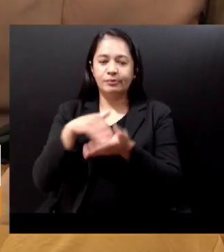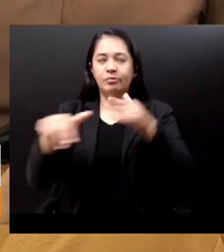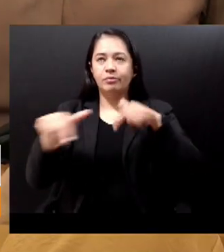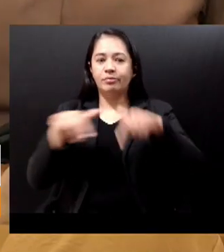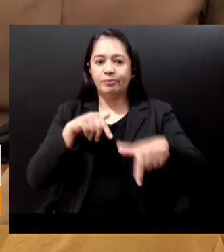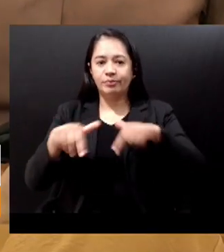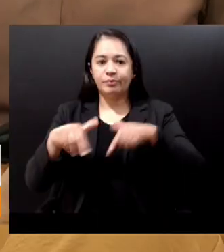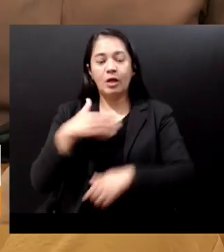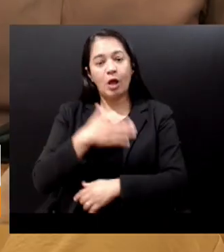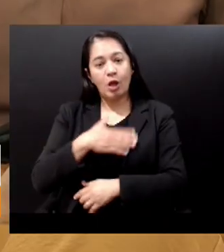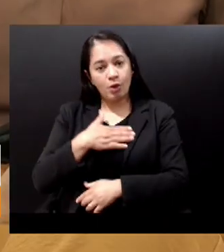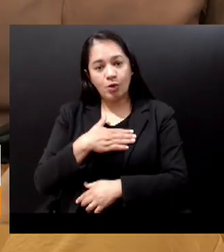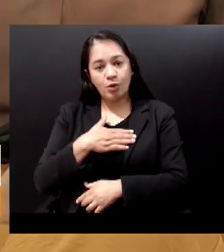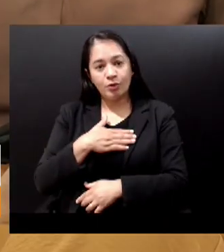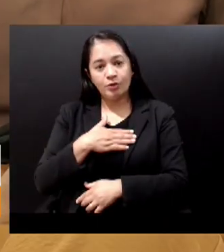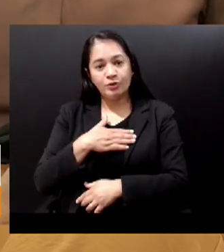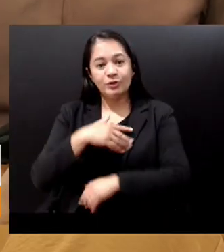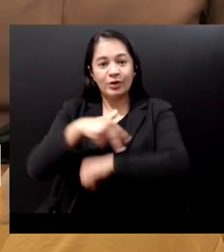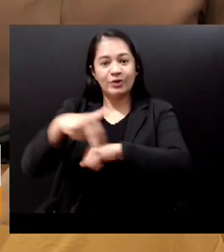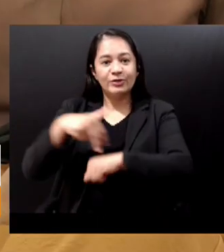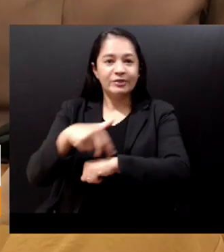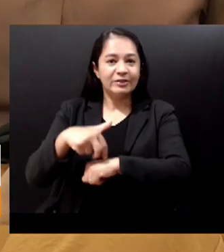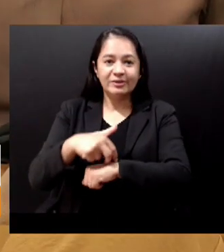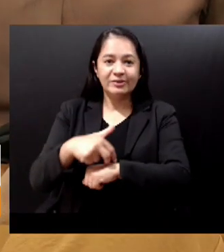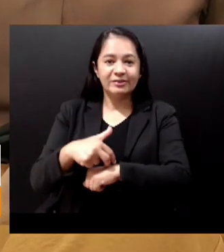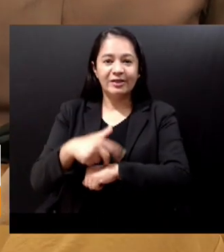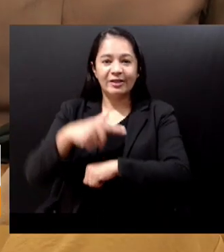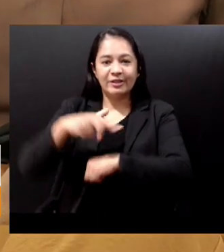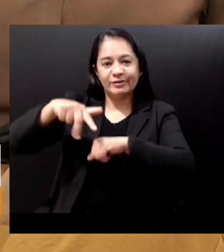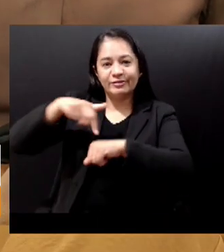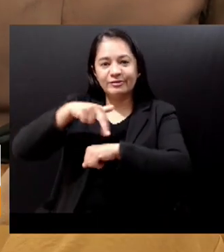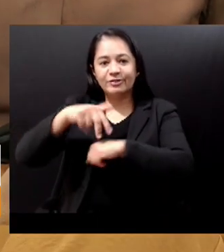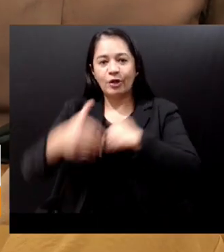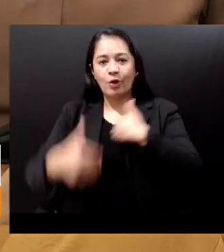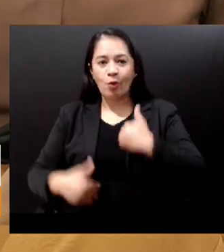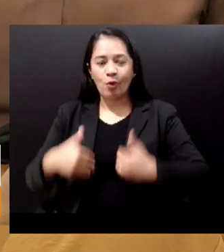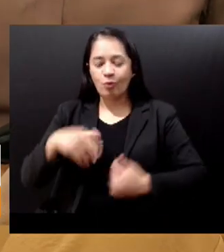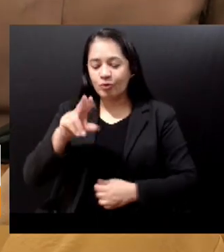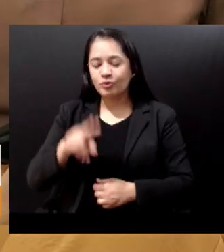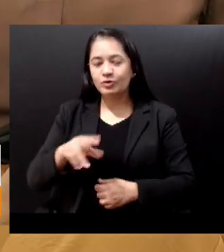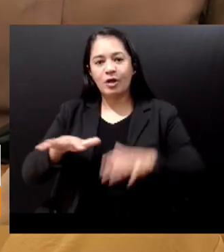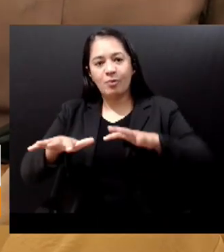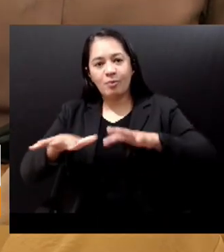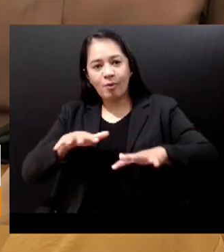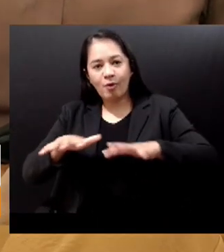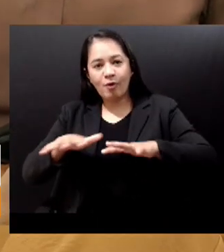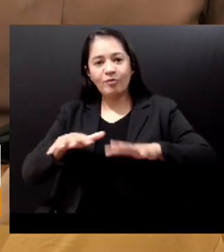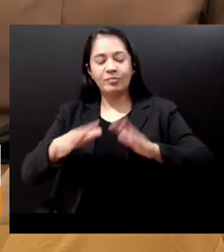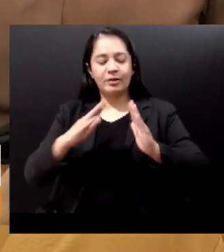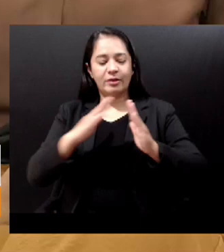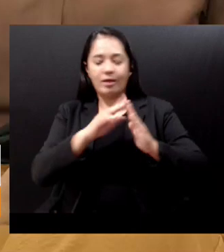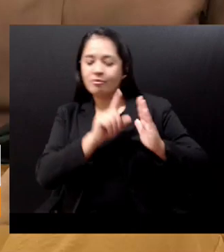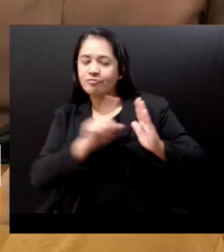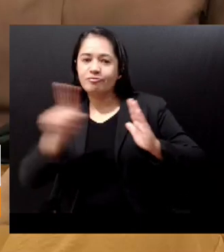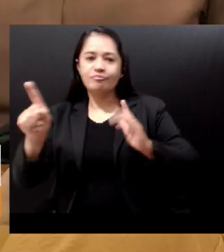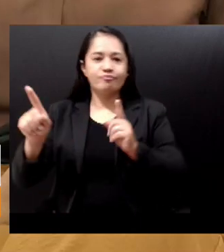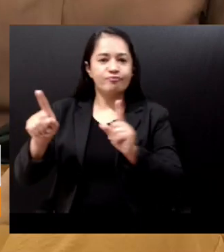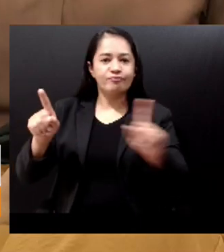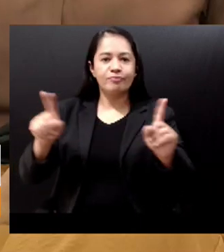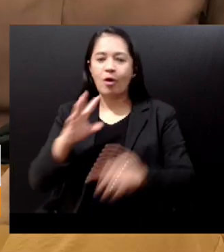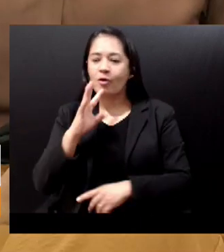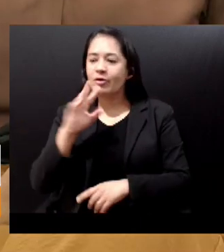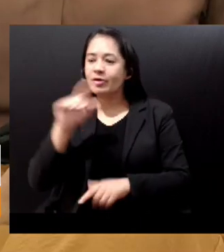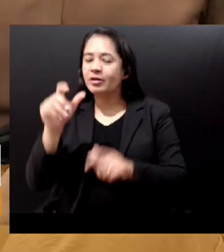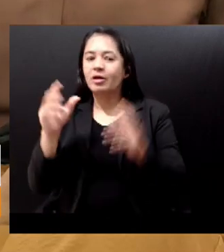poder dançar, por exemplo, Uhum. né, fazer uso desse corpo de outras formas, movimentar, sair de casa, ver gente, conhecer, ouvir música. Tem